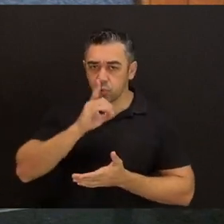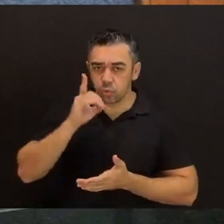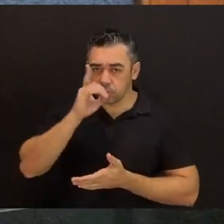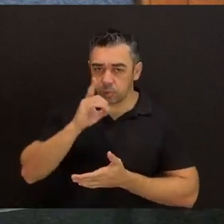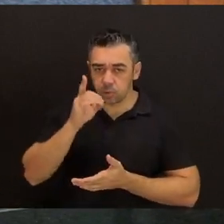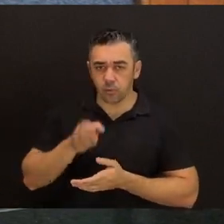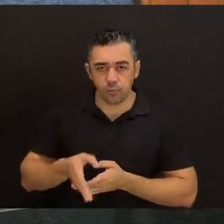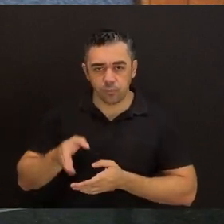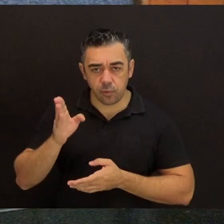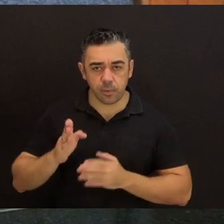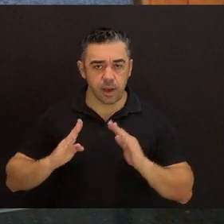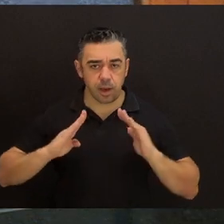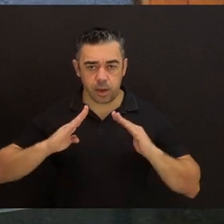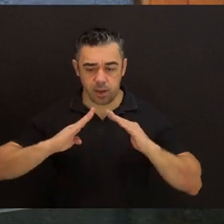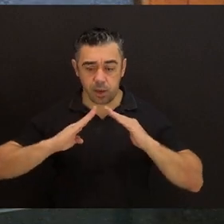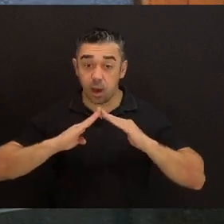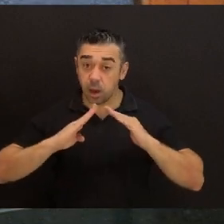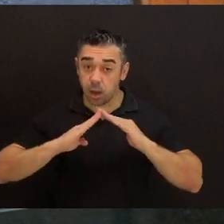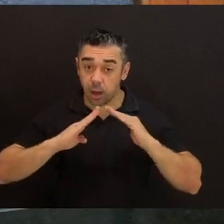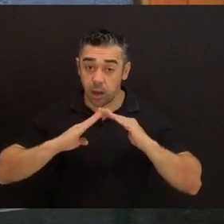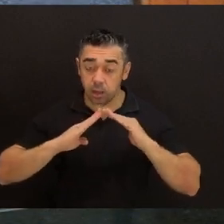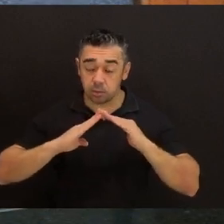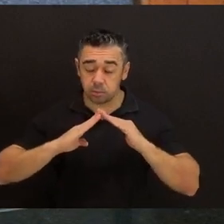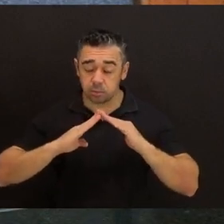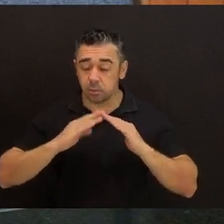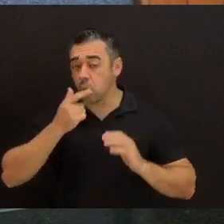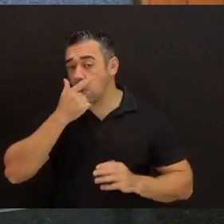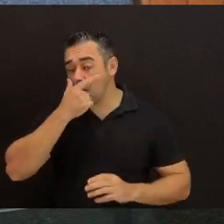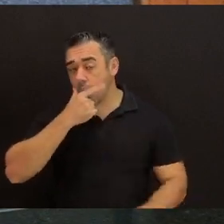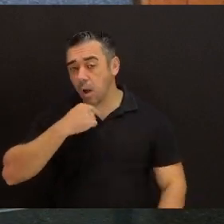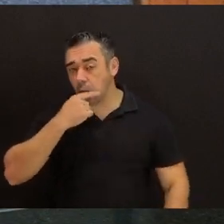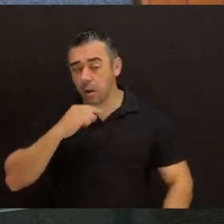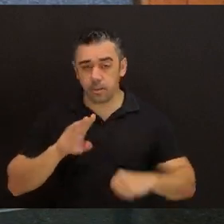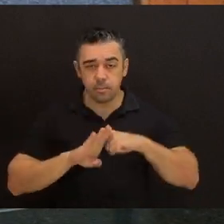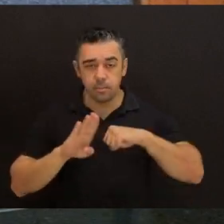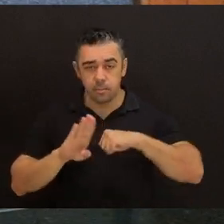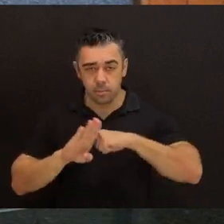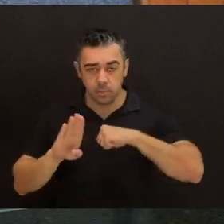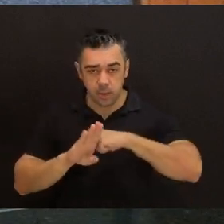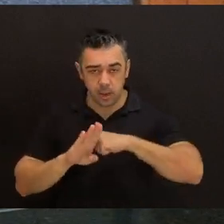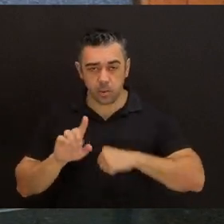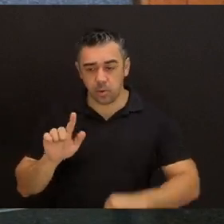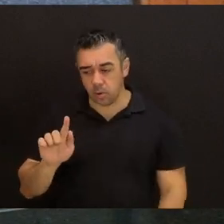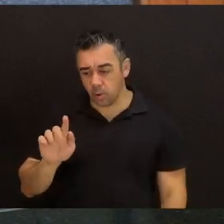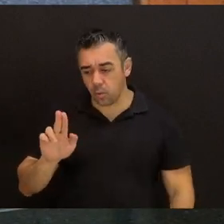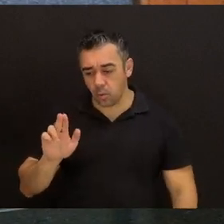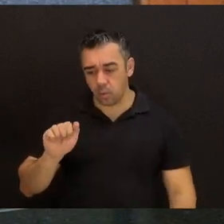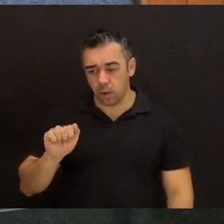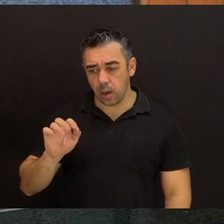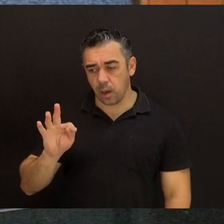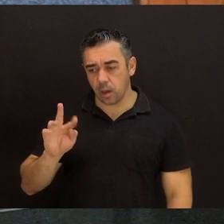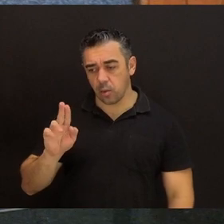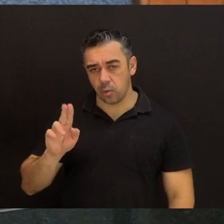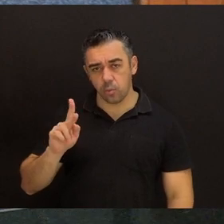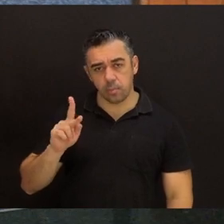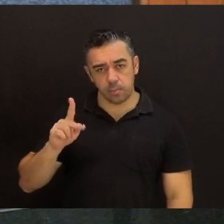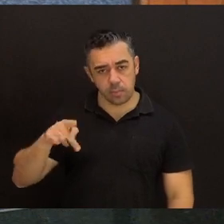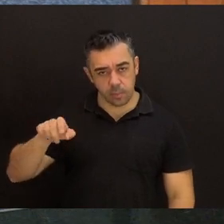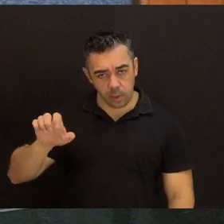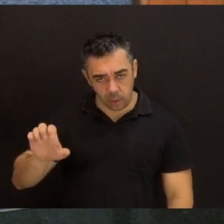até a residência numa residência que fica no bairro guatupema uma casa nós chegamos lá